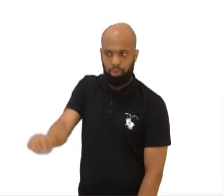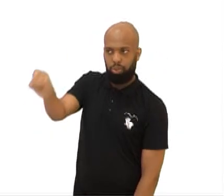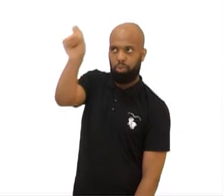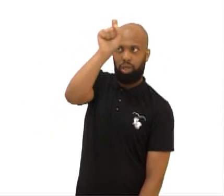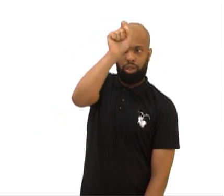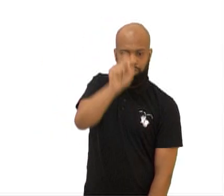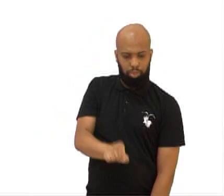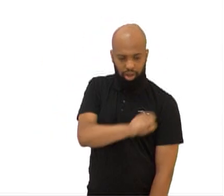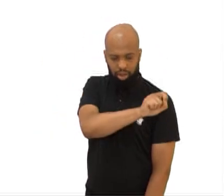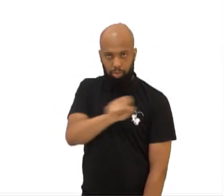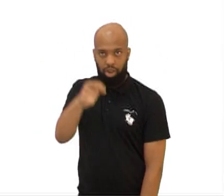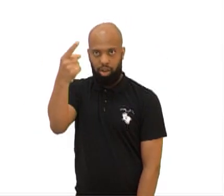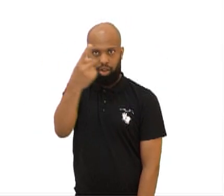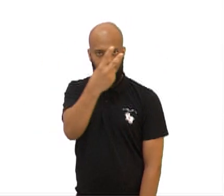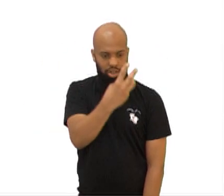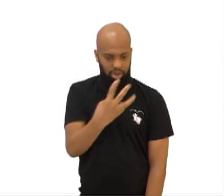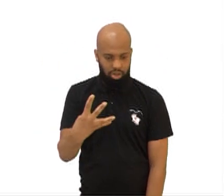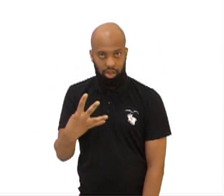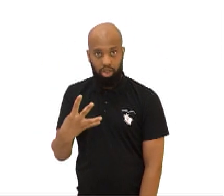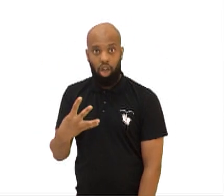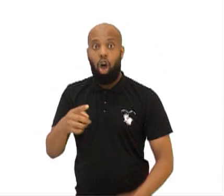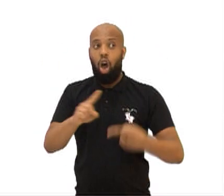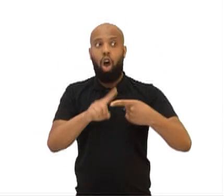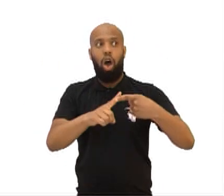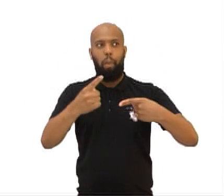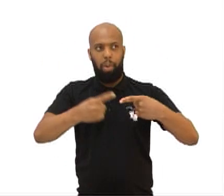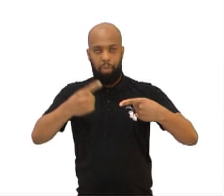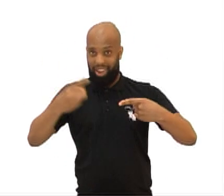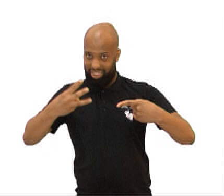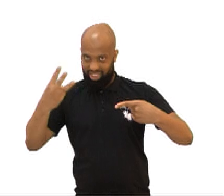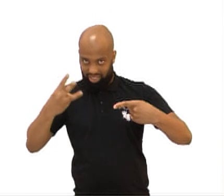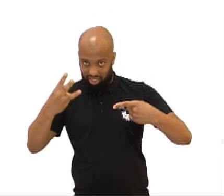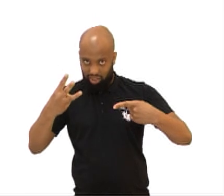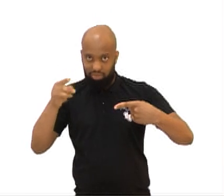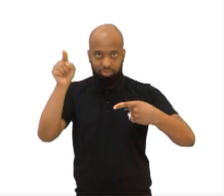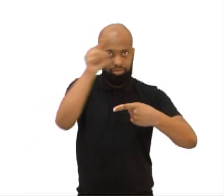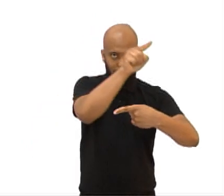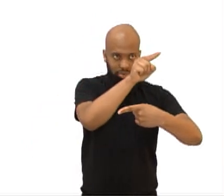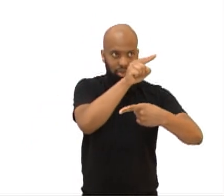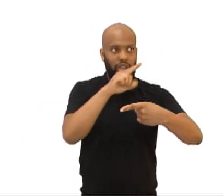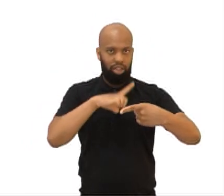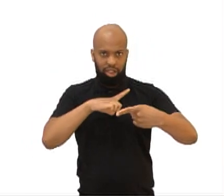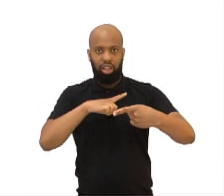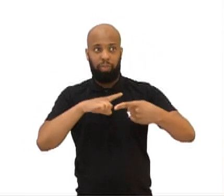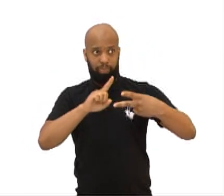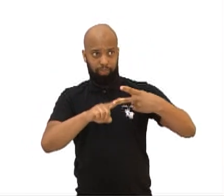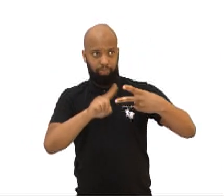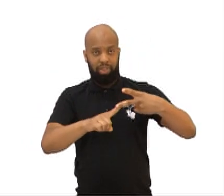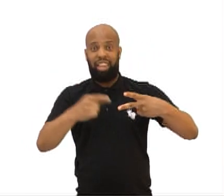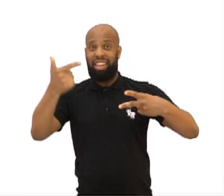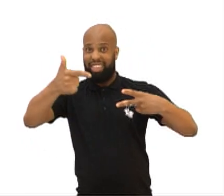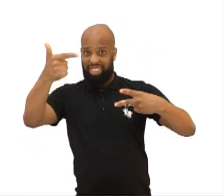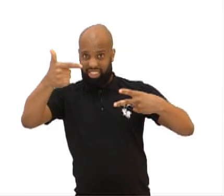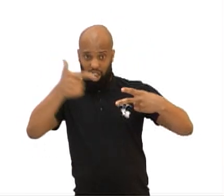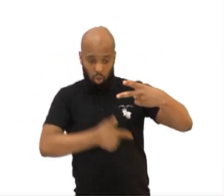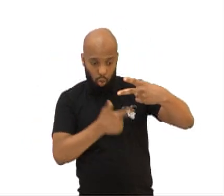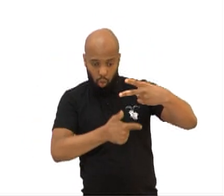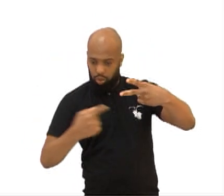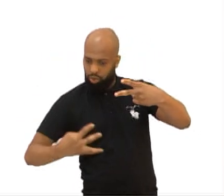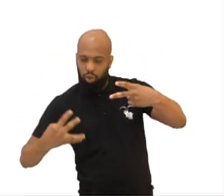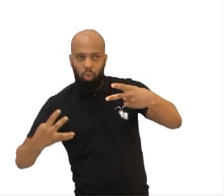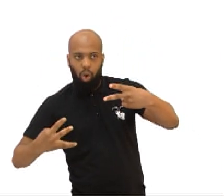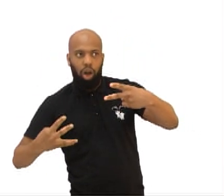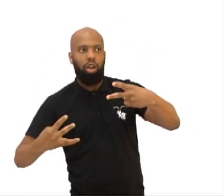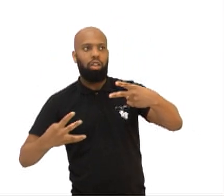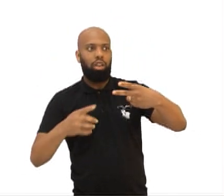né? Então, letra A, primeiro e terceiro quadrantes. Letra B, segundo e quarto quadrantes. Ou letra C,